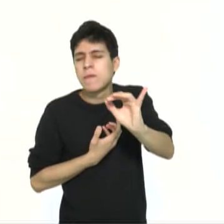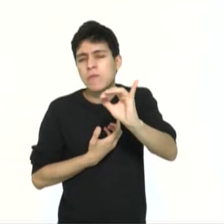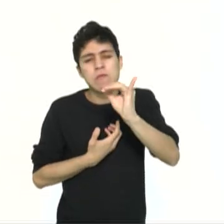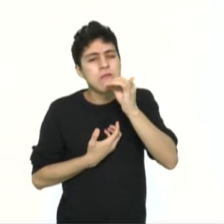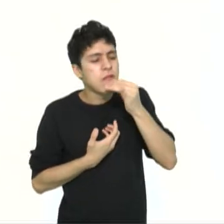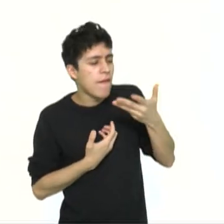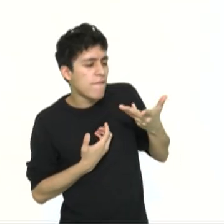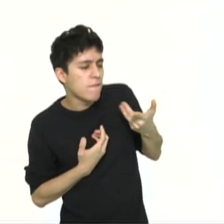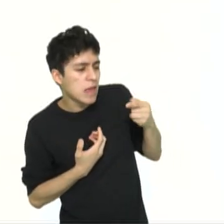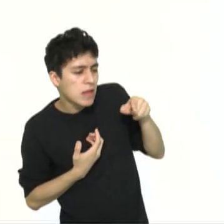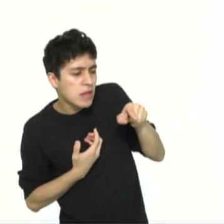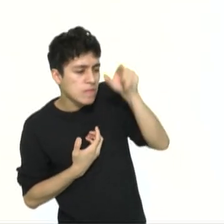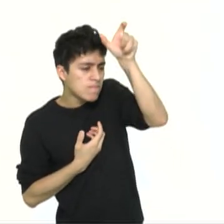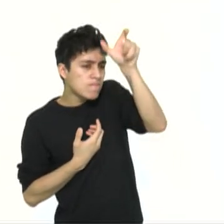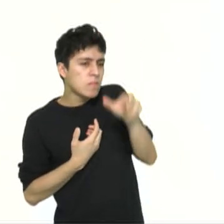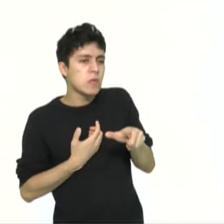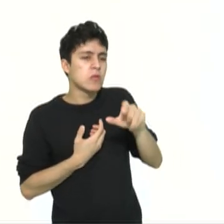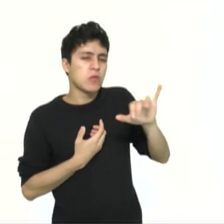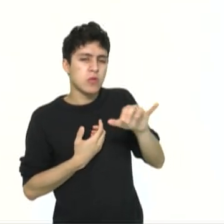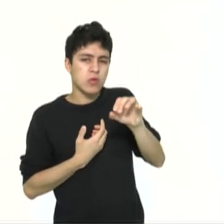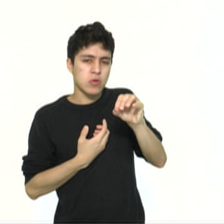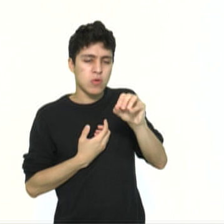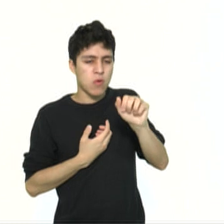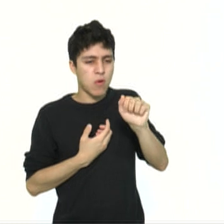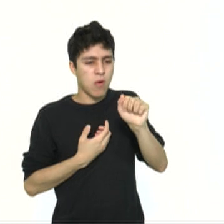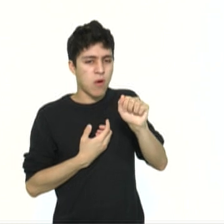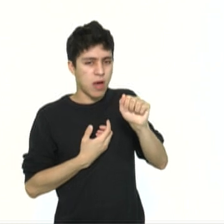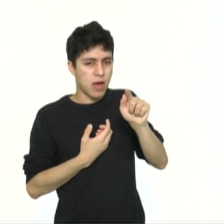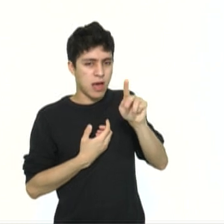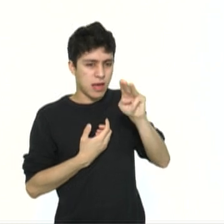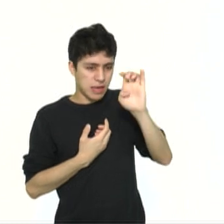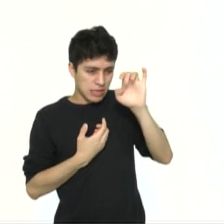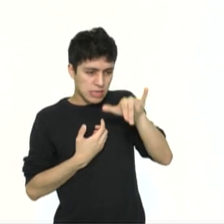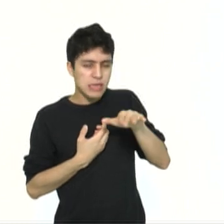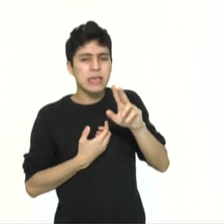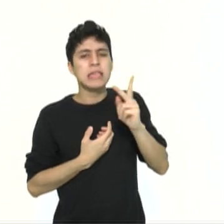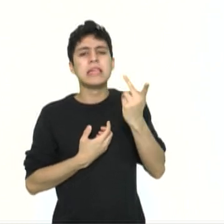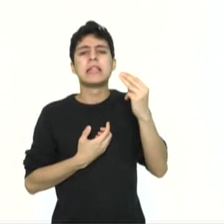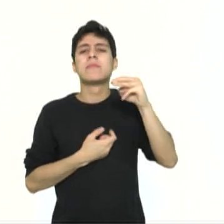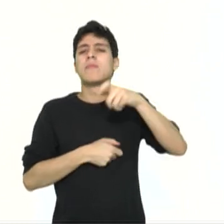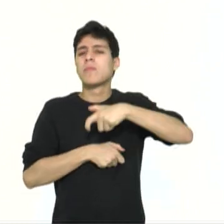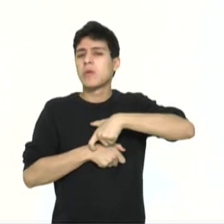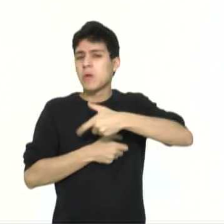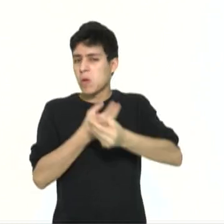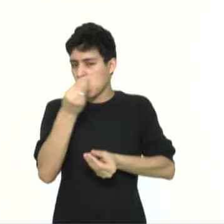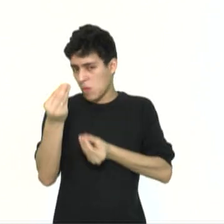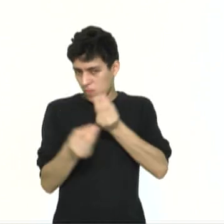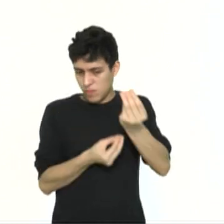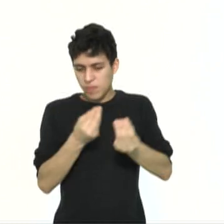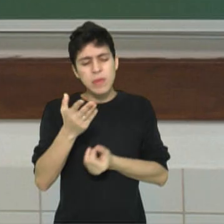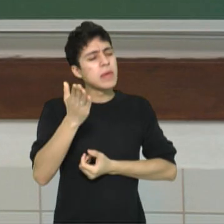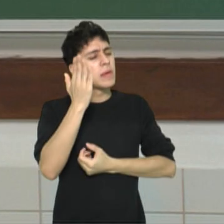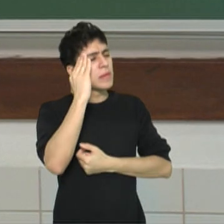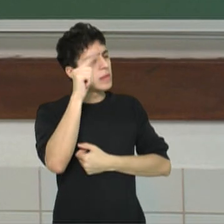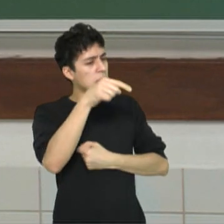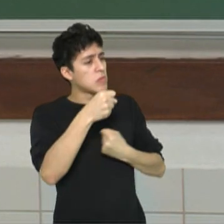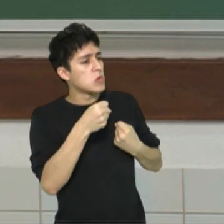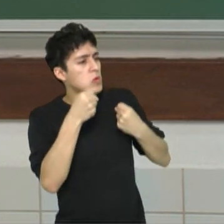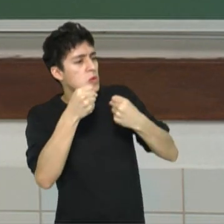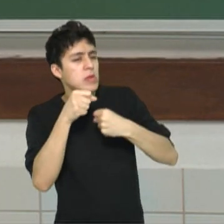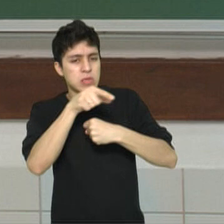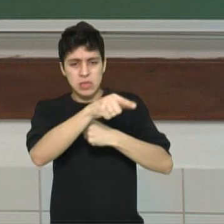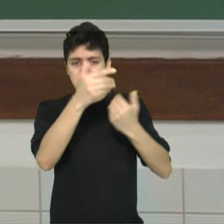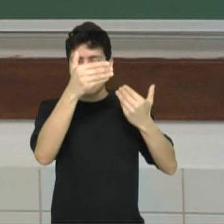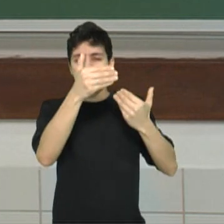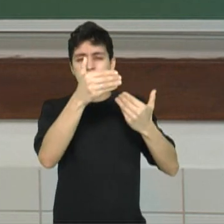velocidade do Joaquim Cruz, né, ou qualquer outra velocidade média em quilômetros por hora? Então, eu sei que ele correu naquela prova